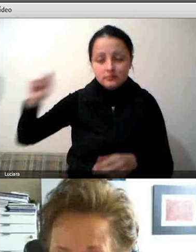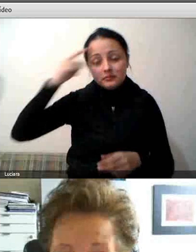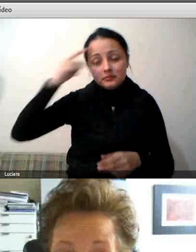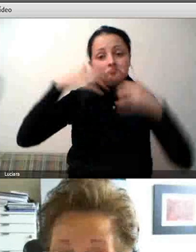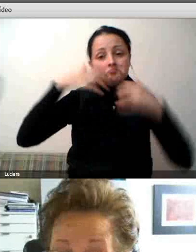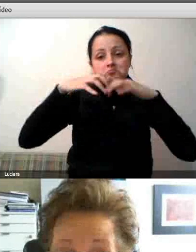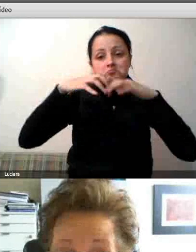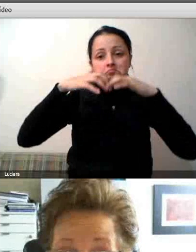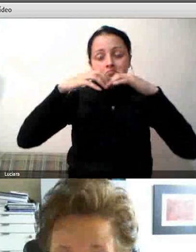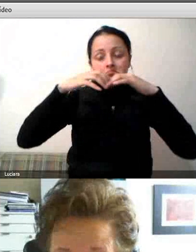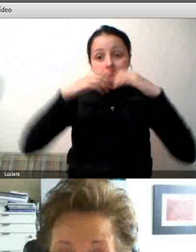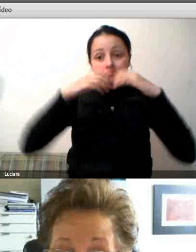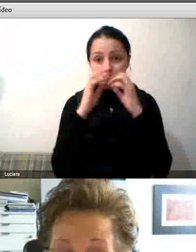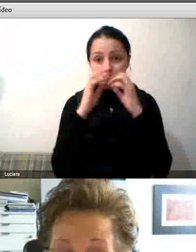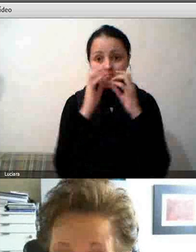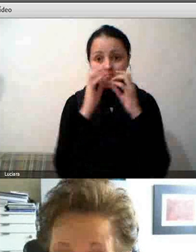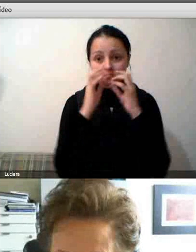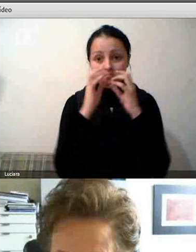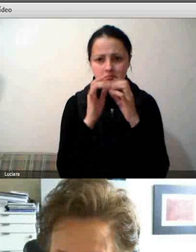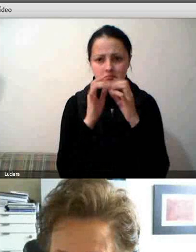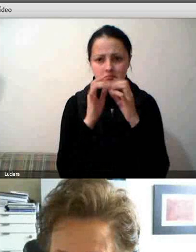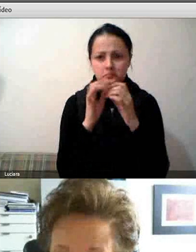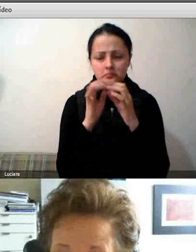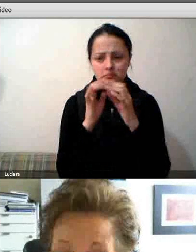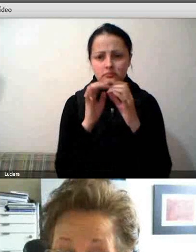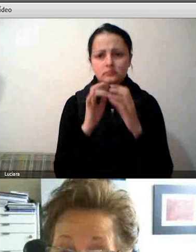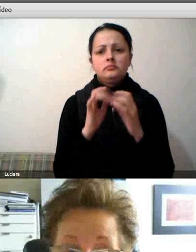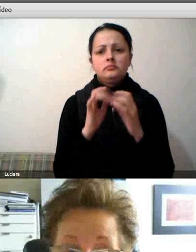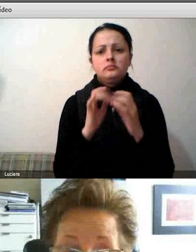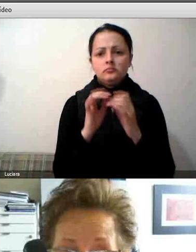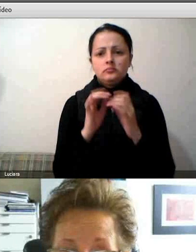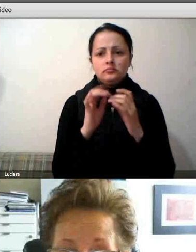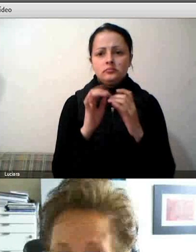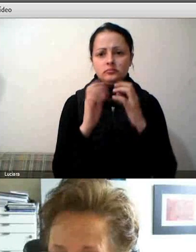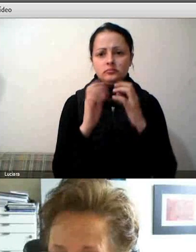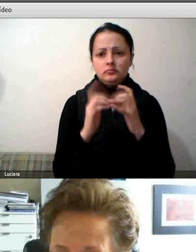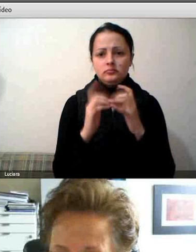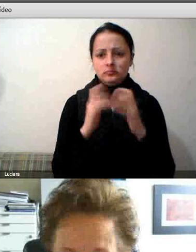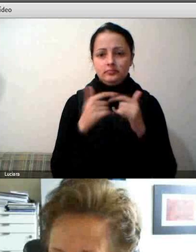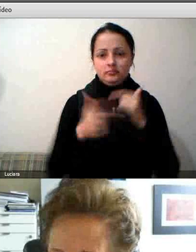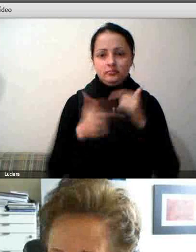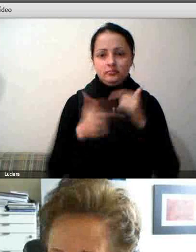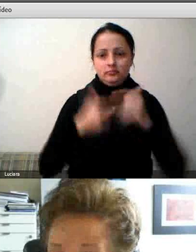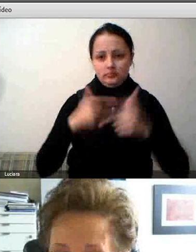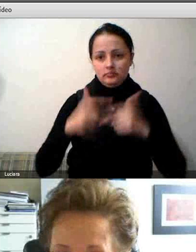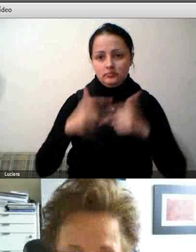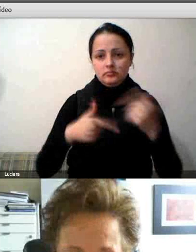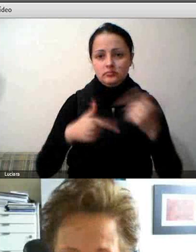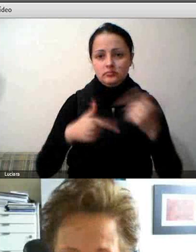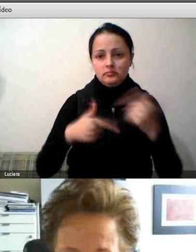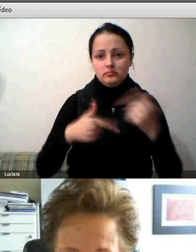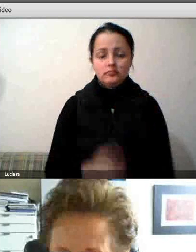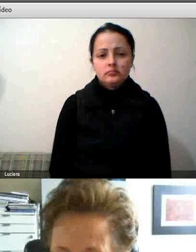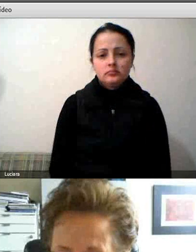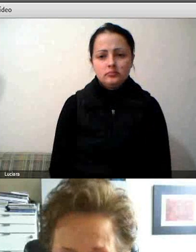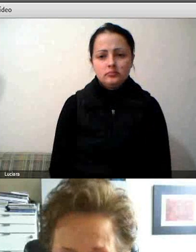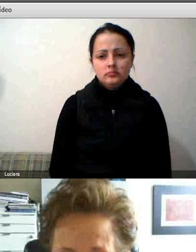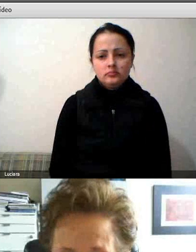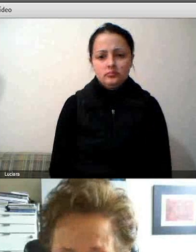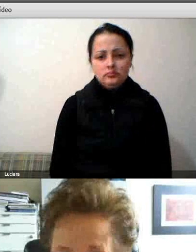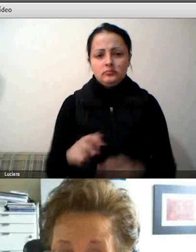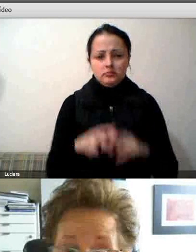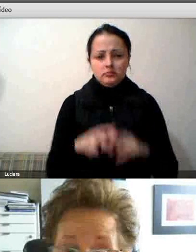de energia elétrica, eletricidade. E essa energia, sempre recebendo os estímulos